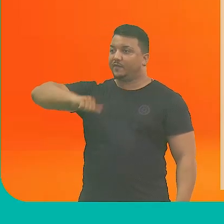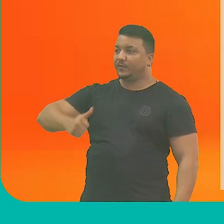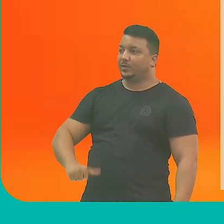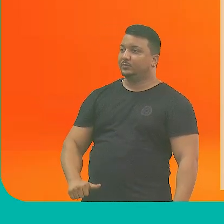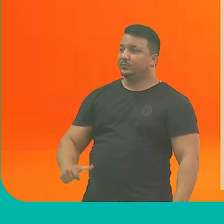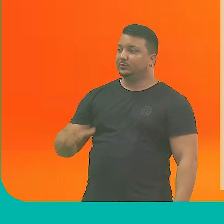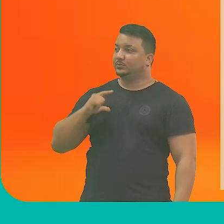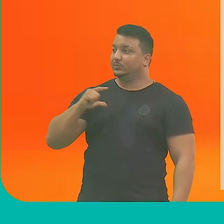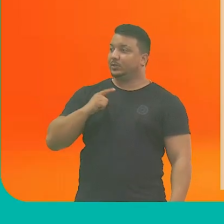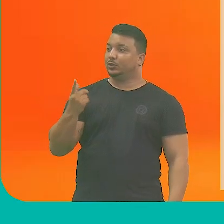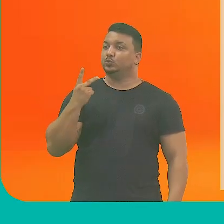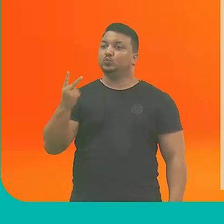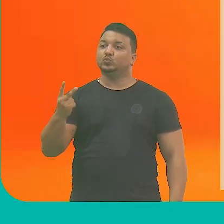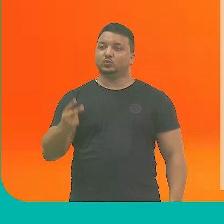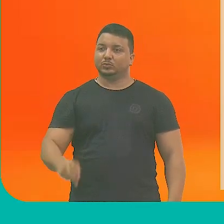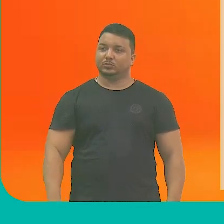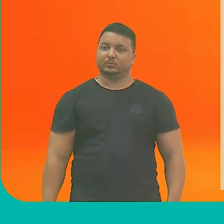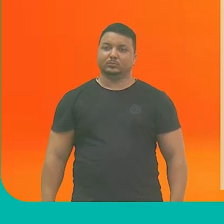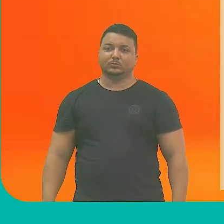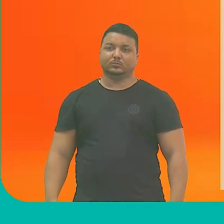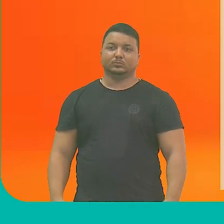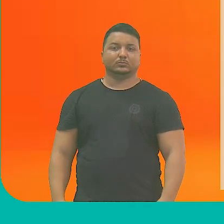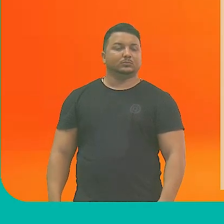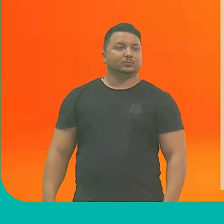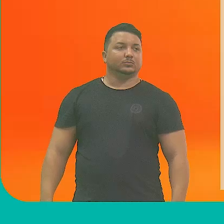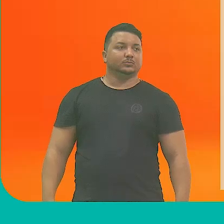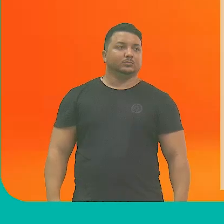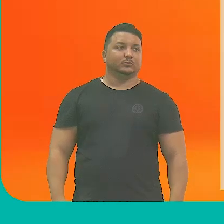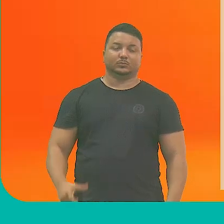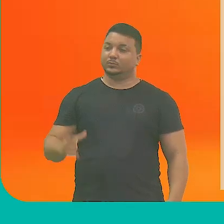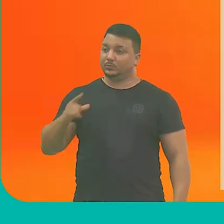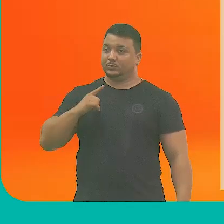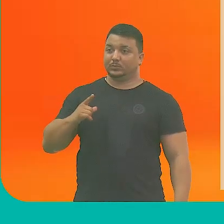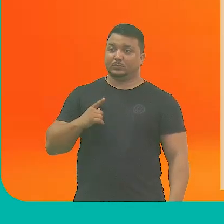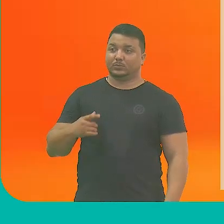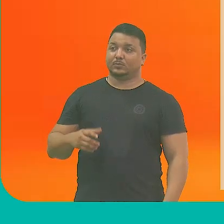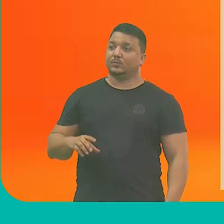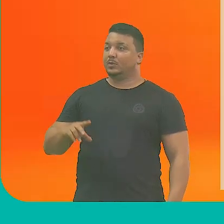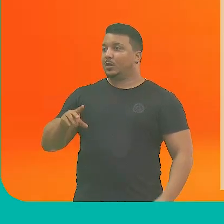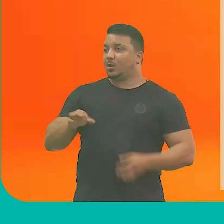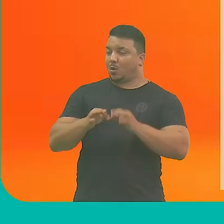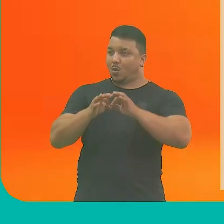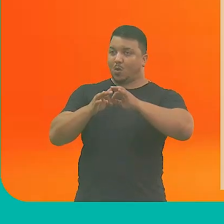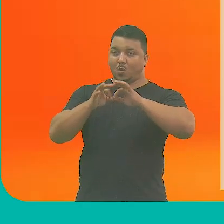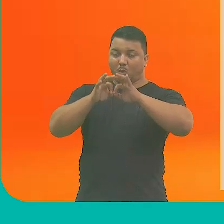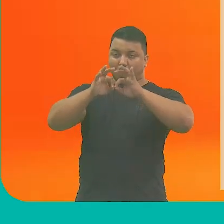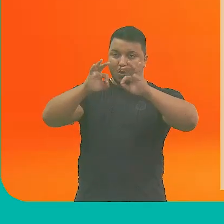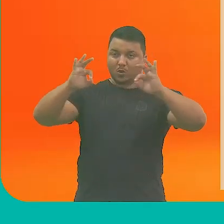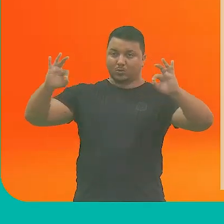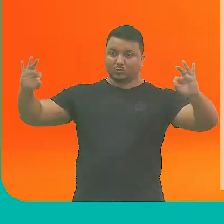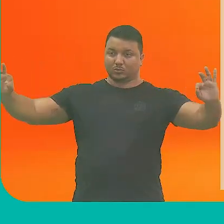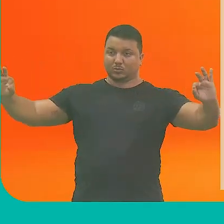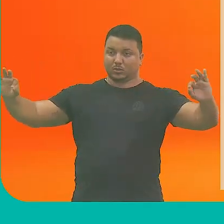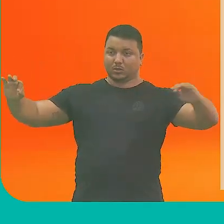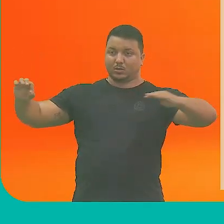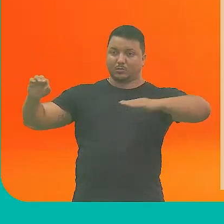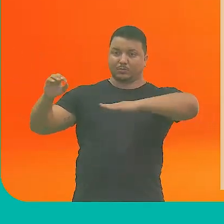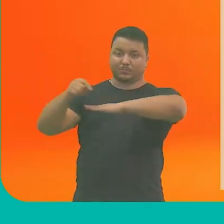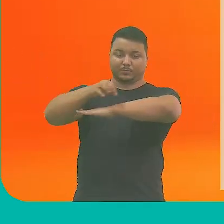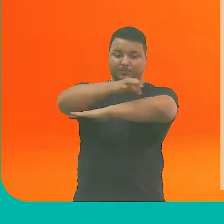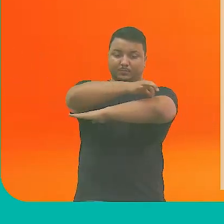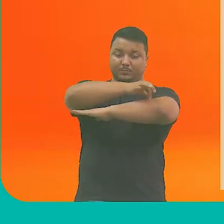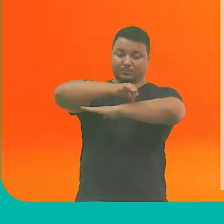duas variáveis. No eixo horizontal, nós